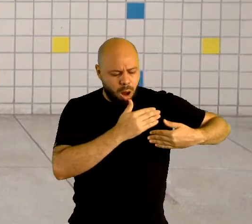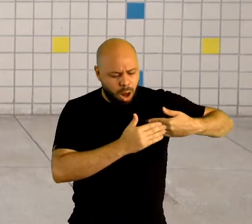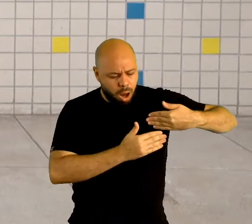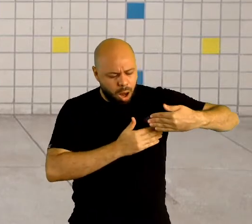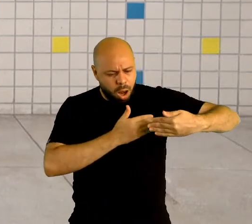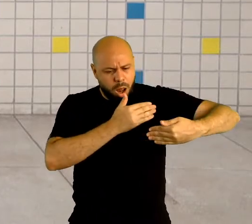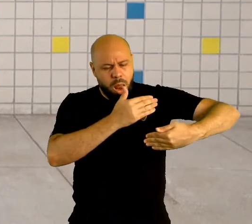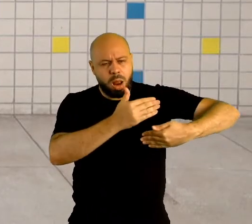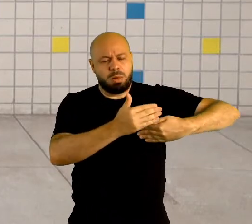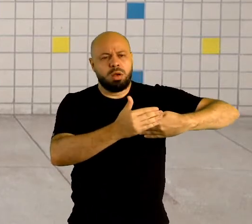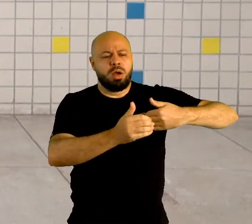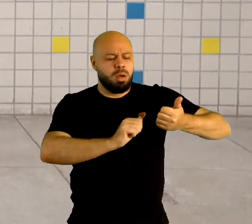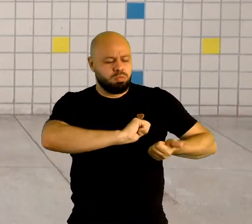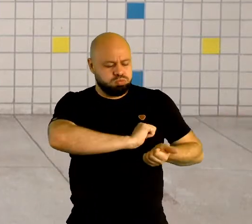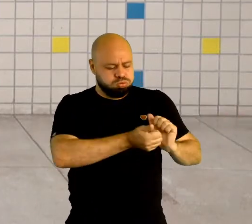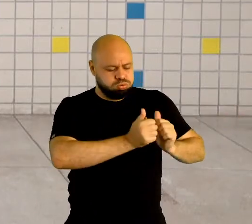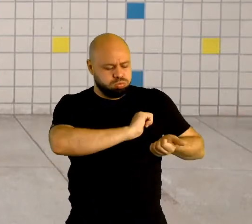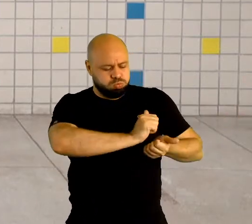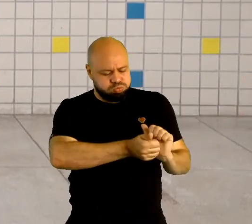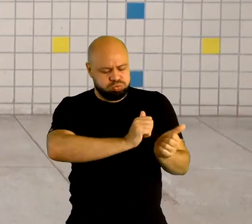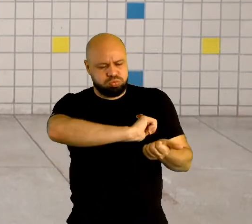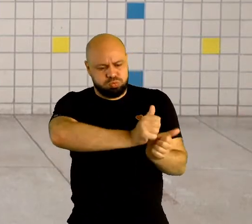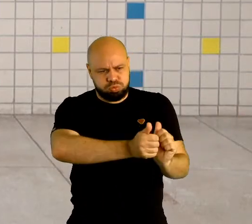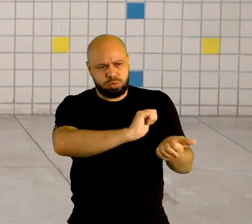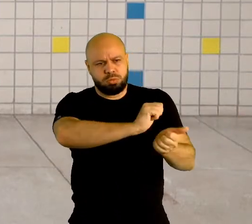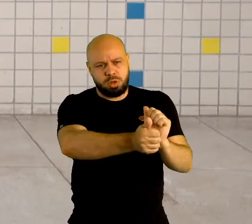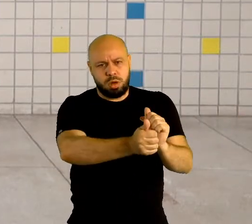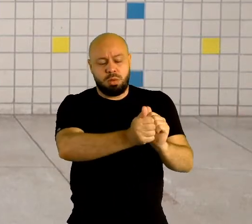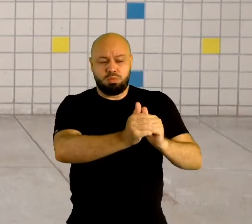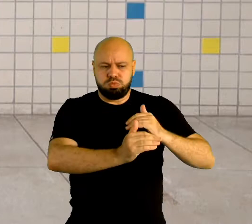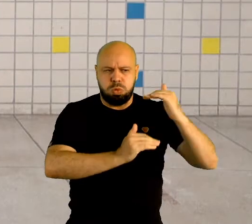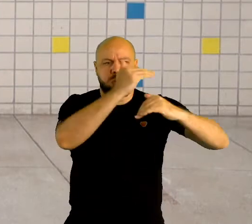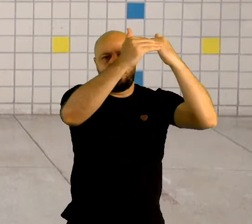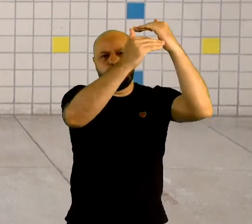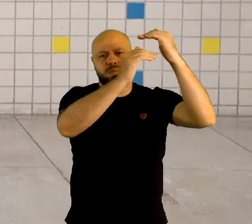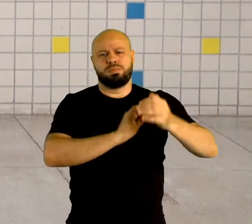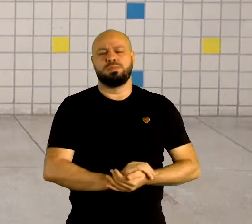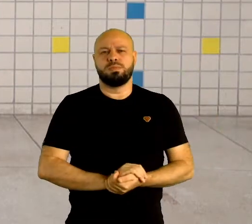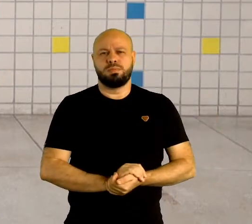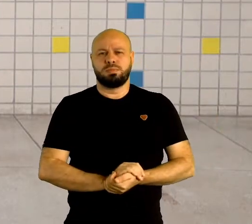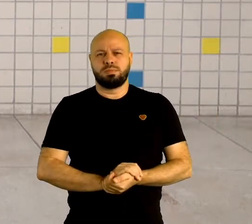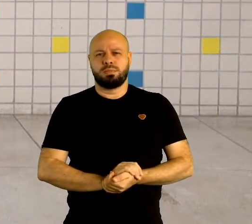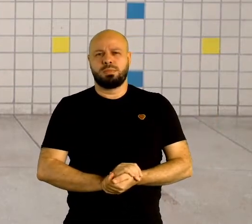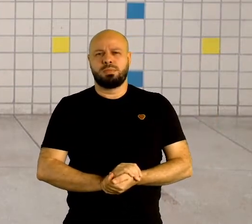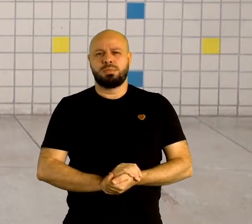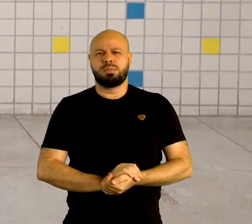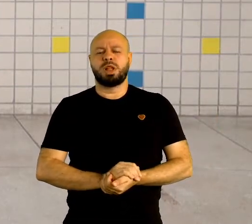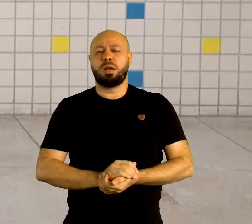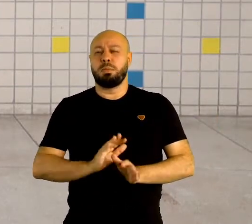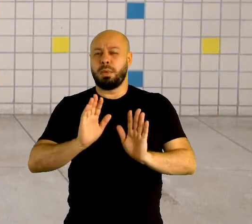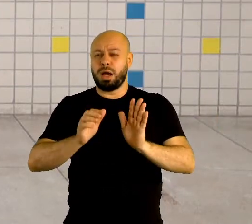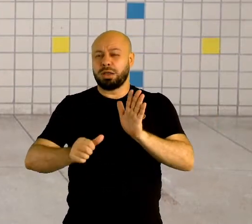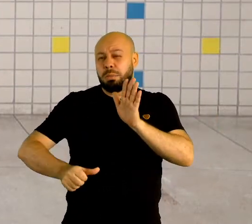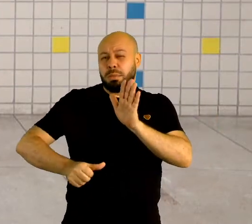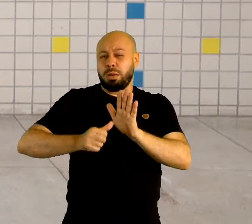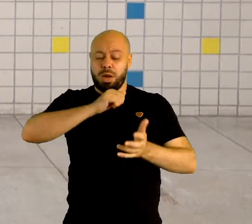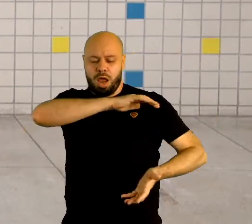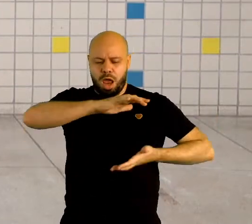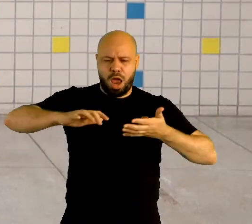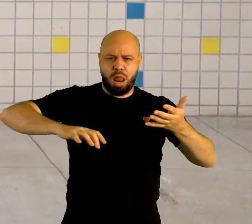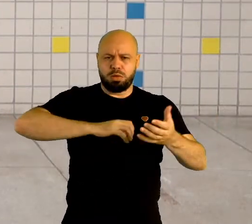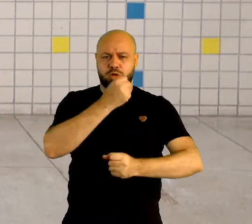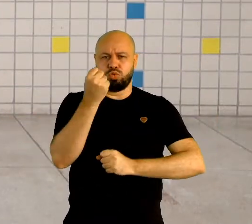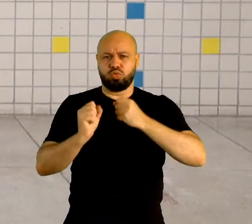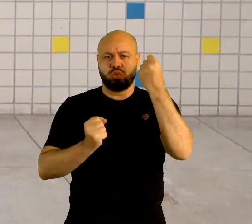muitas transformações, ela evoluiu, não é? Nós vamos falar sobre a primeira revolução